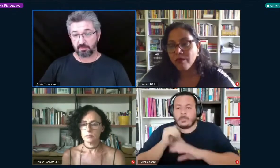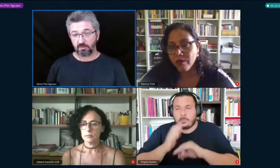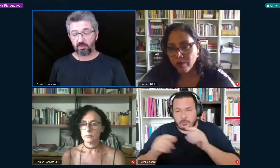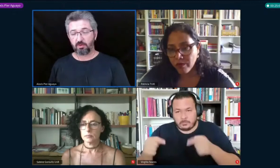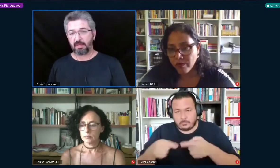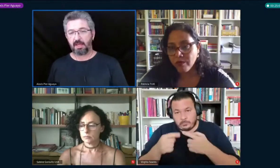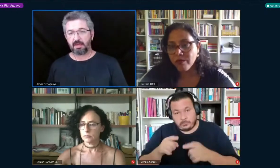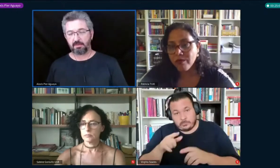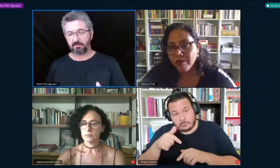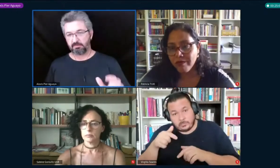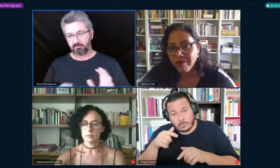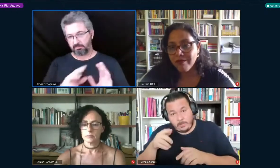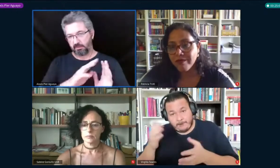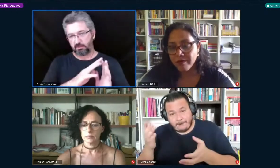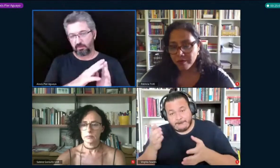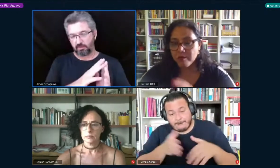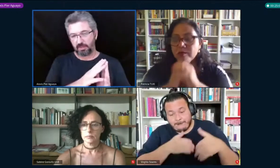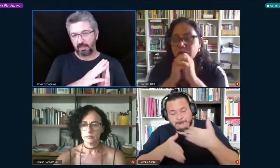processo.